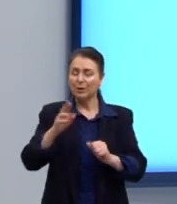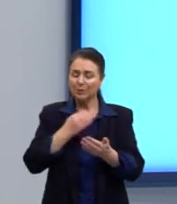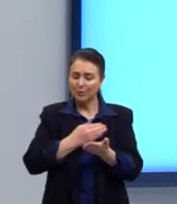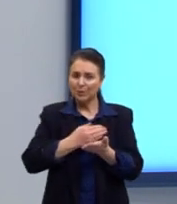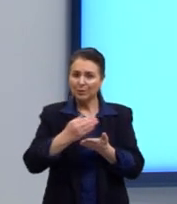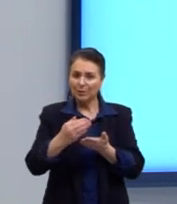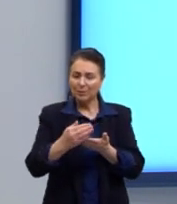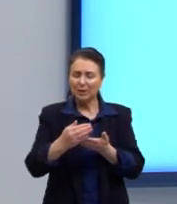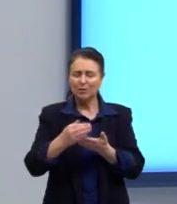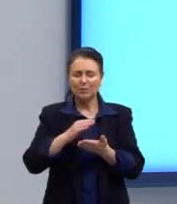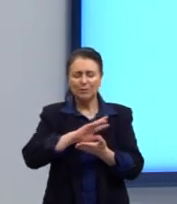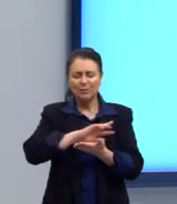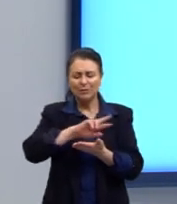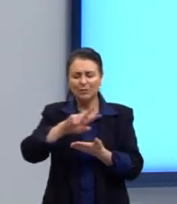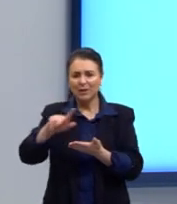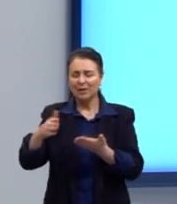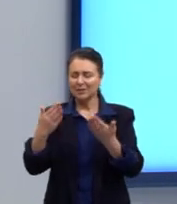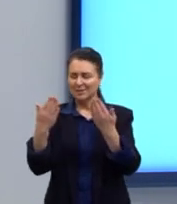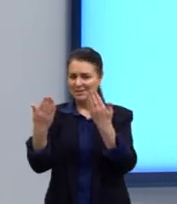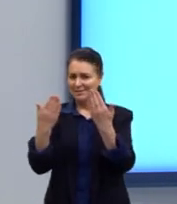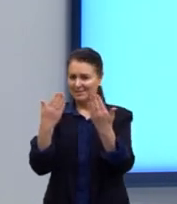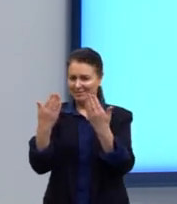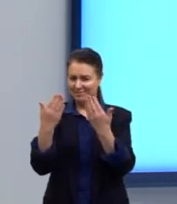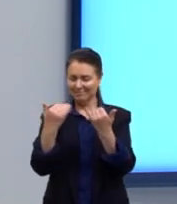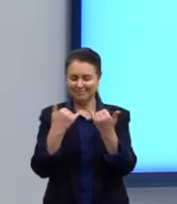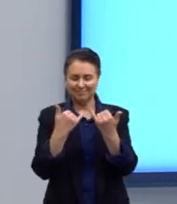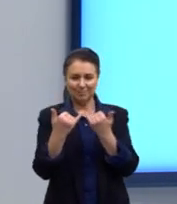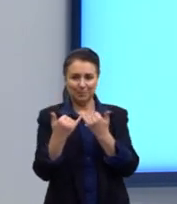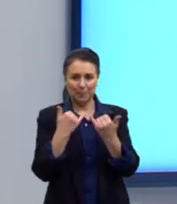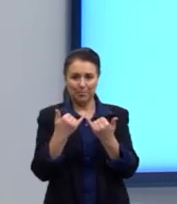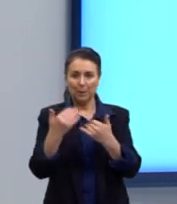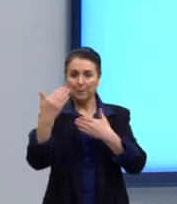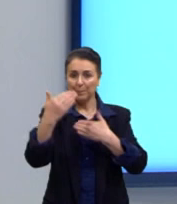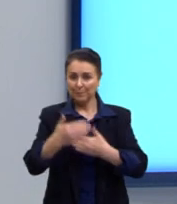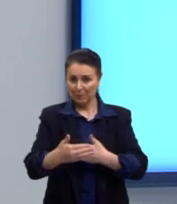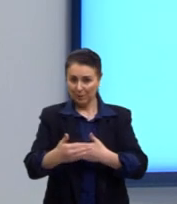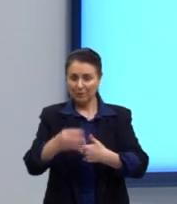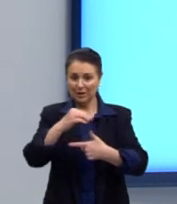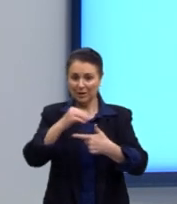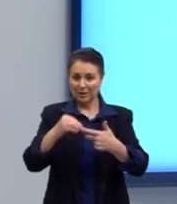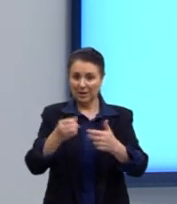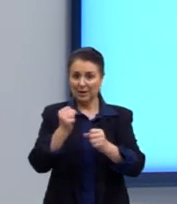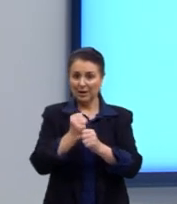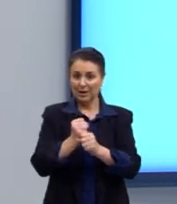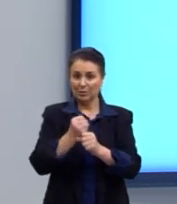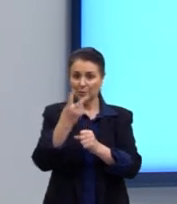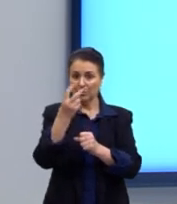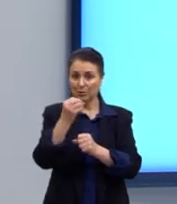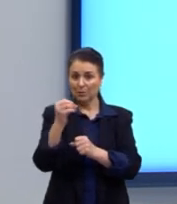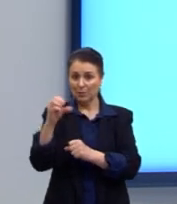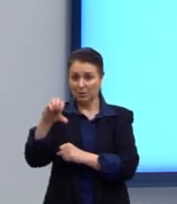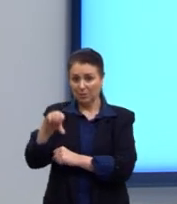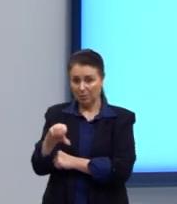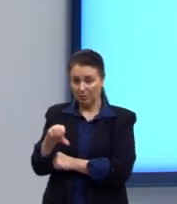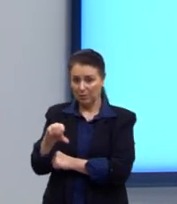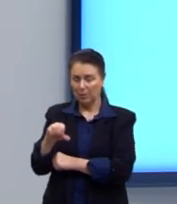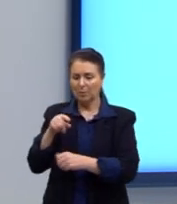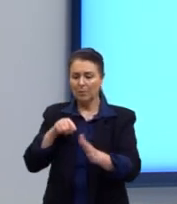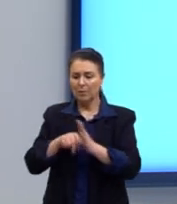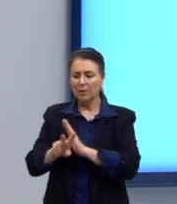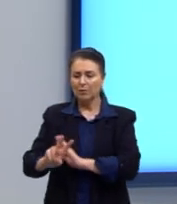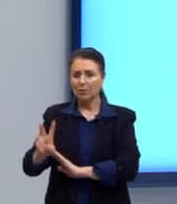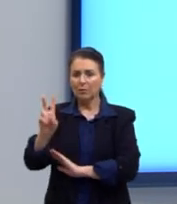partida para diversas análises por exemplo na prova do Enem de 2009 houve uma questão a respeito do valor